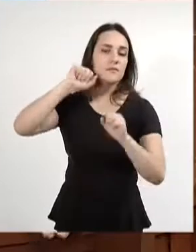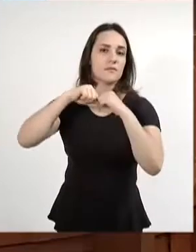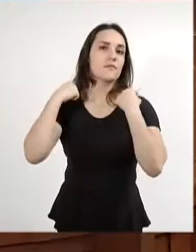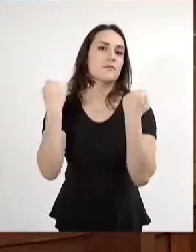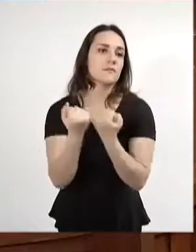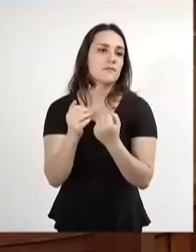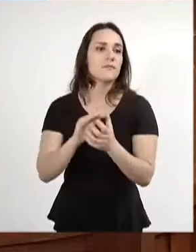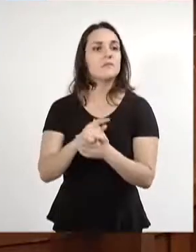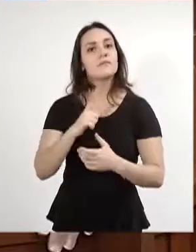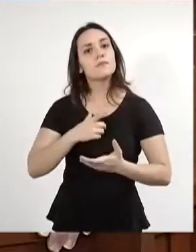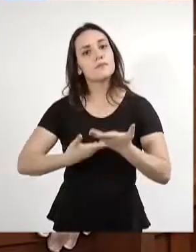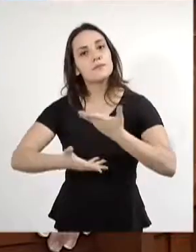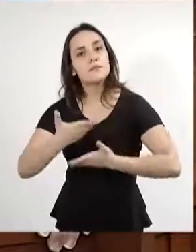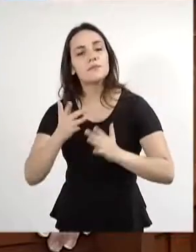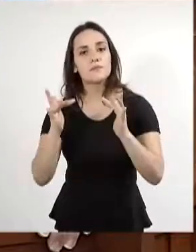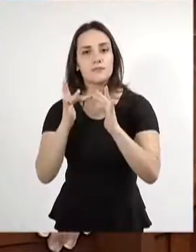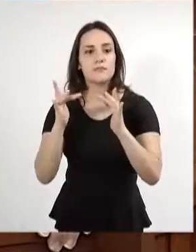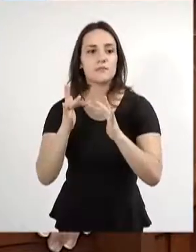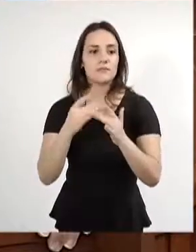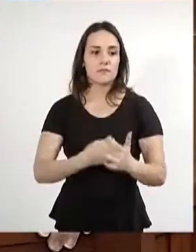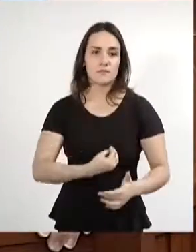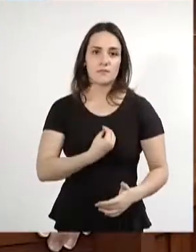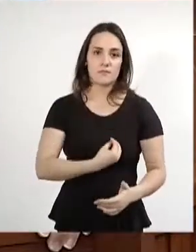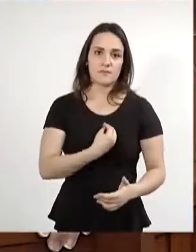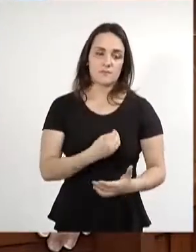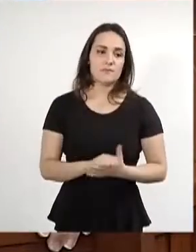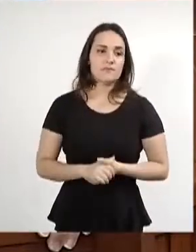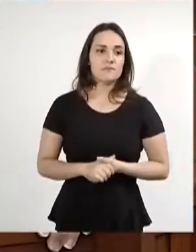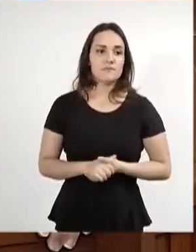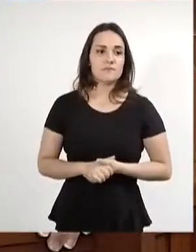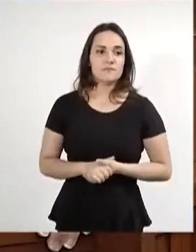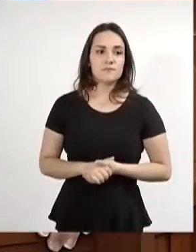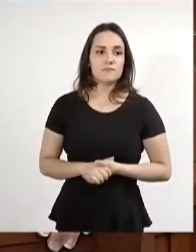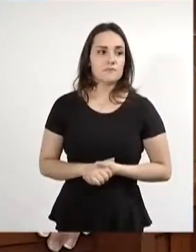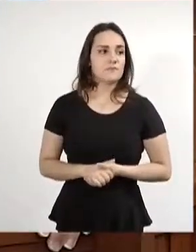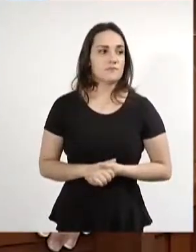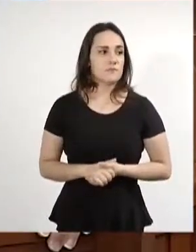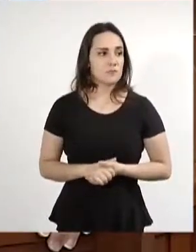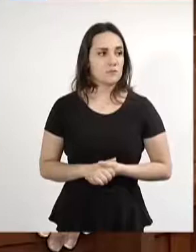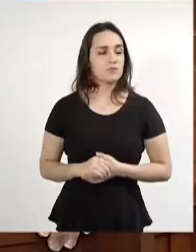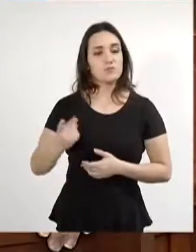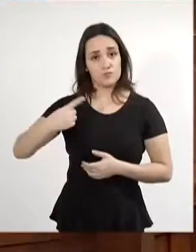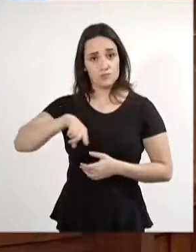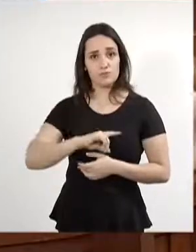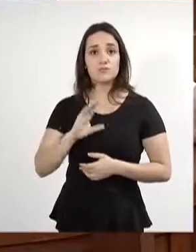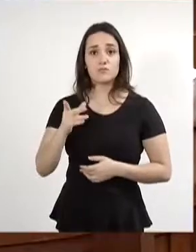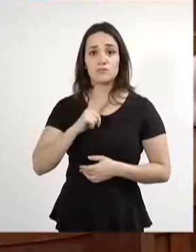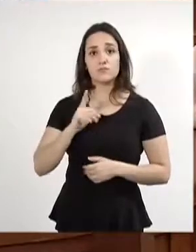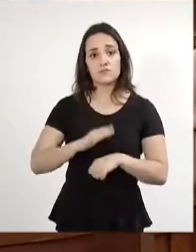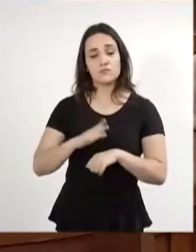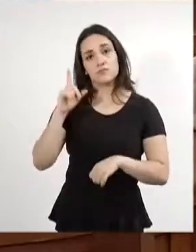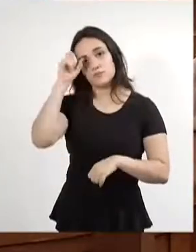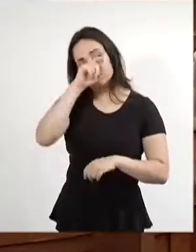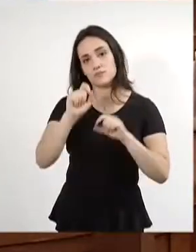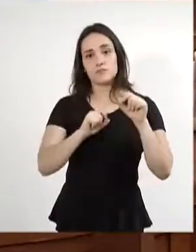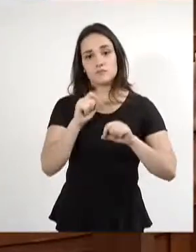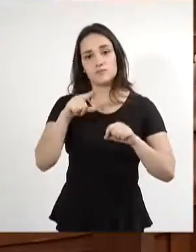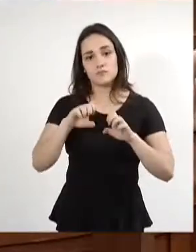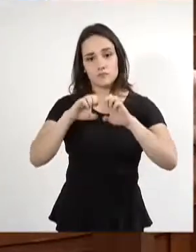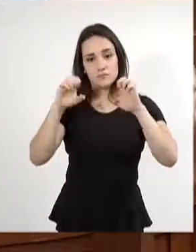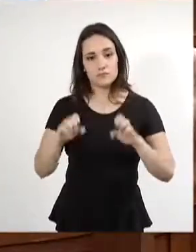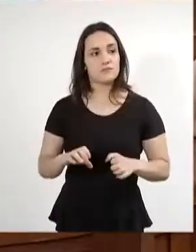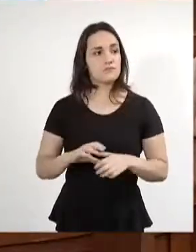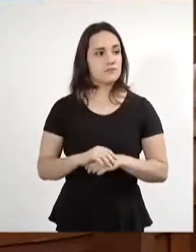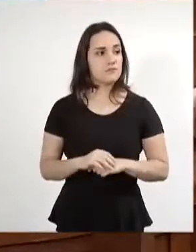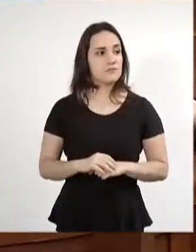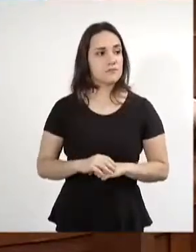tenha o convívio. E nós já temos o mais difícil, são a estrutura.